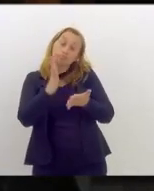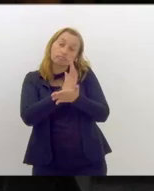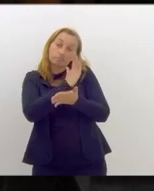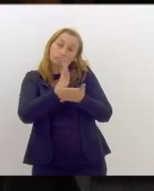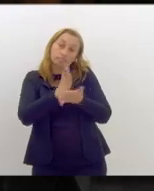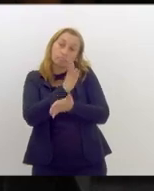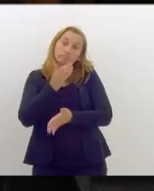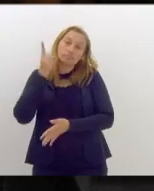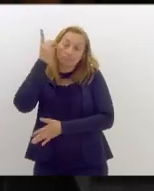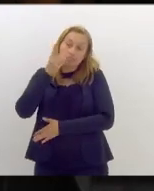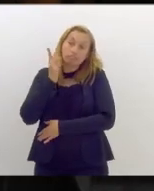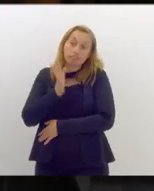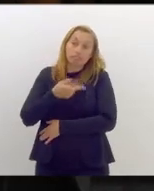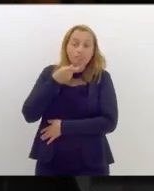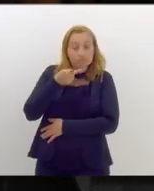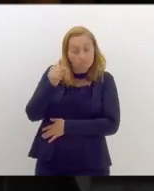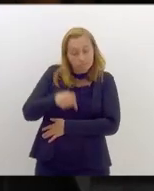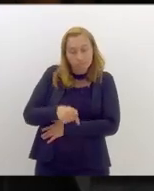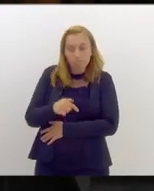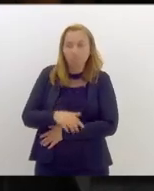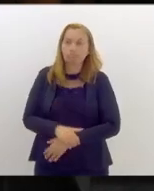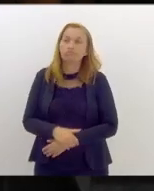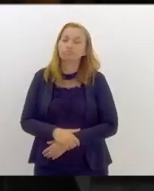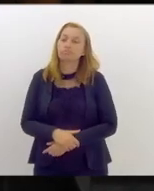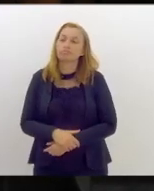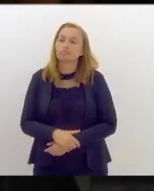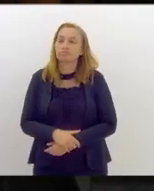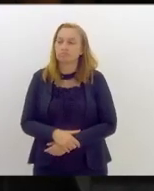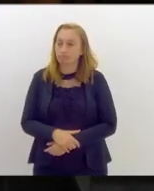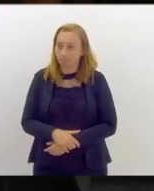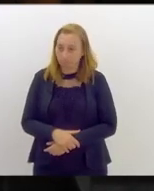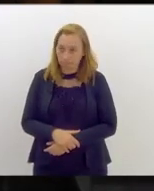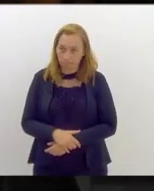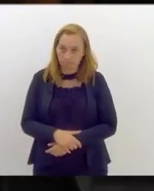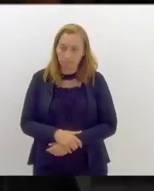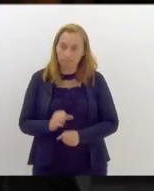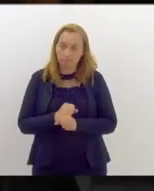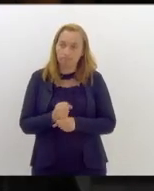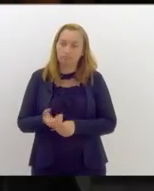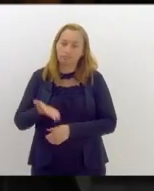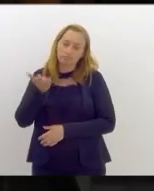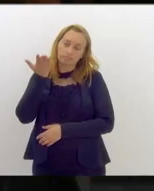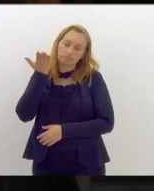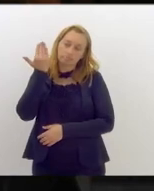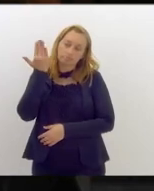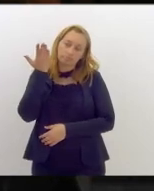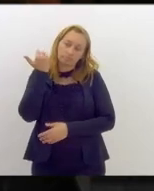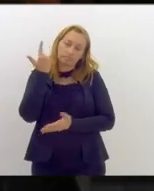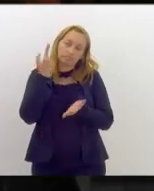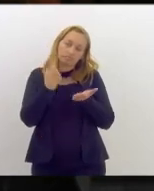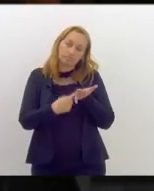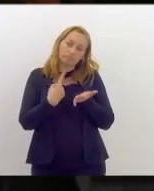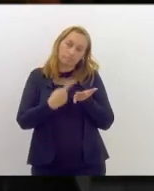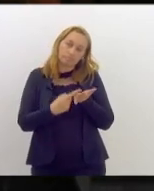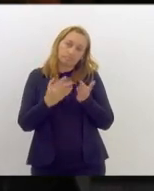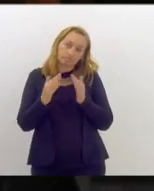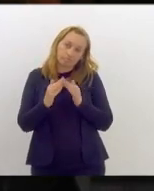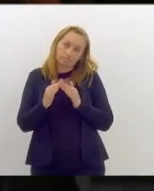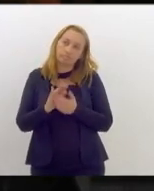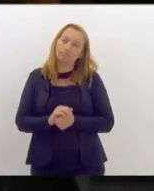Já trouxeram aqui a gente fez no ano passado um acordo nessa